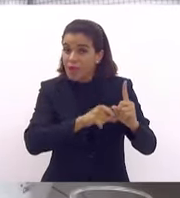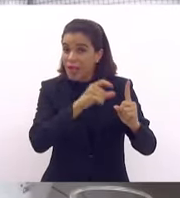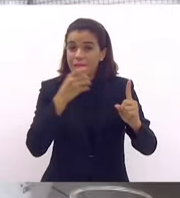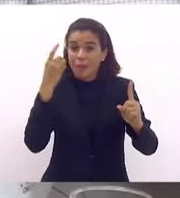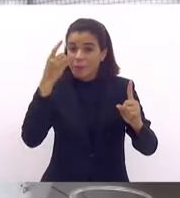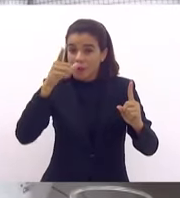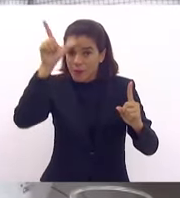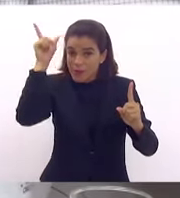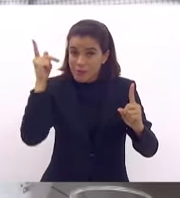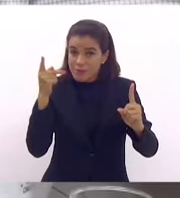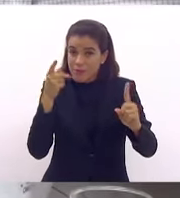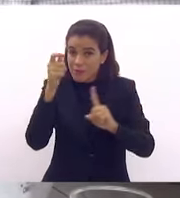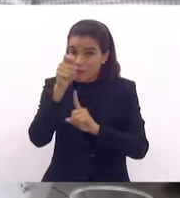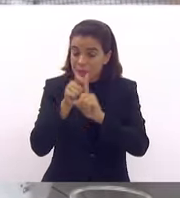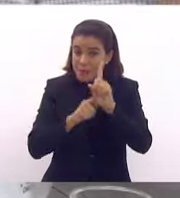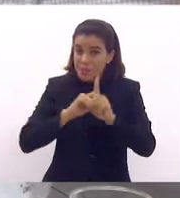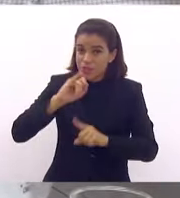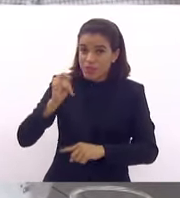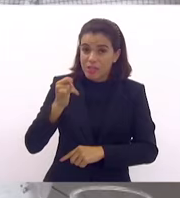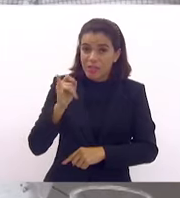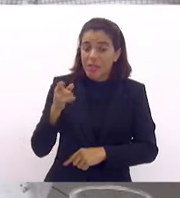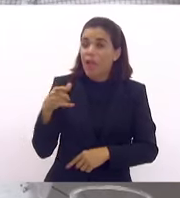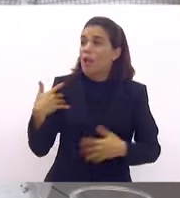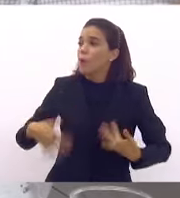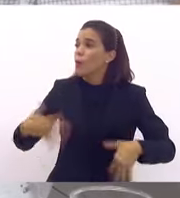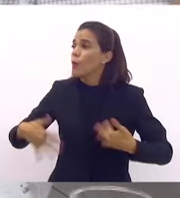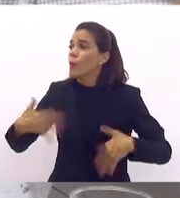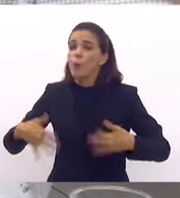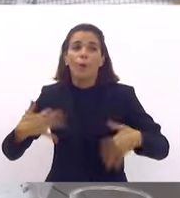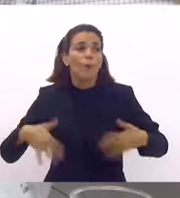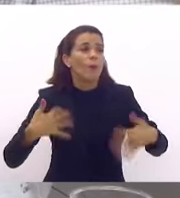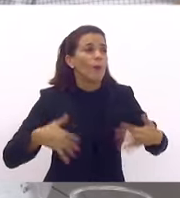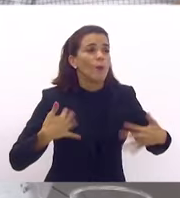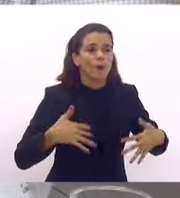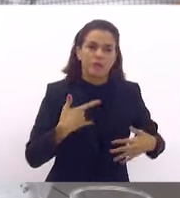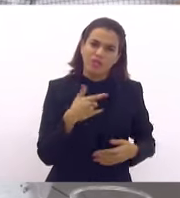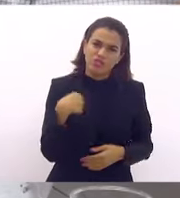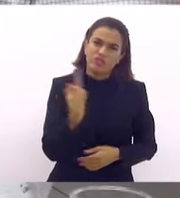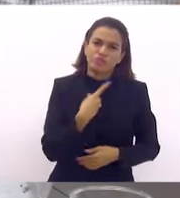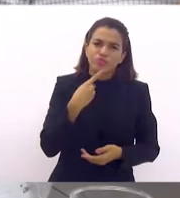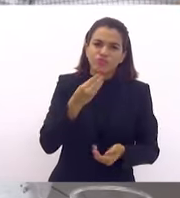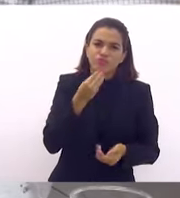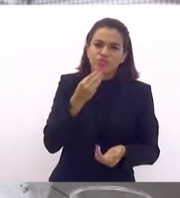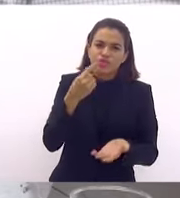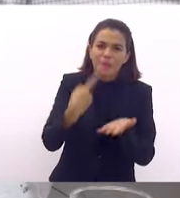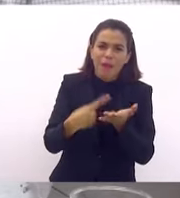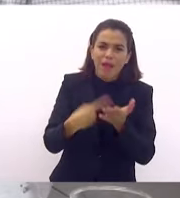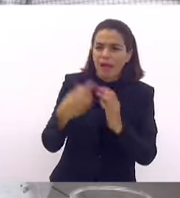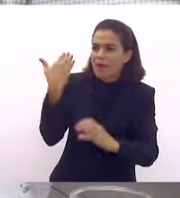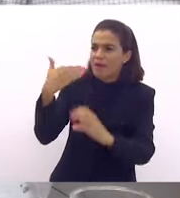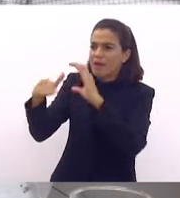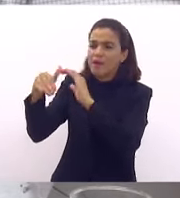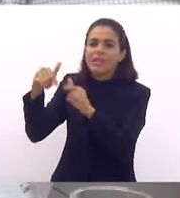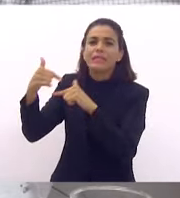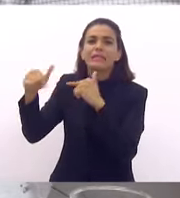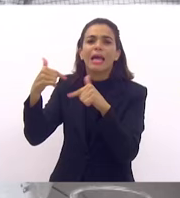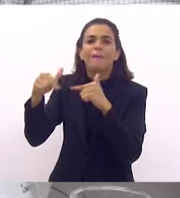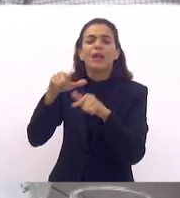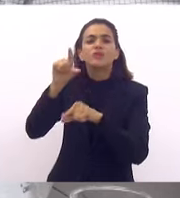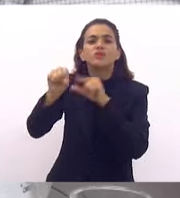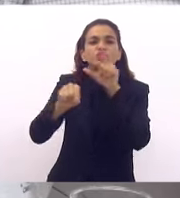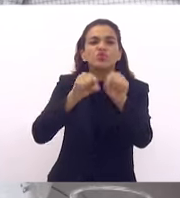de janeiro, não sofrer uma crise de abstinência... A gente manda alguma coisa para ele relatar. Exatamente. A minha ideia é que Vossa Excelência